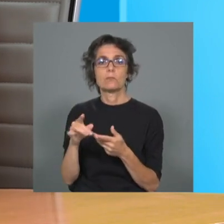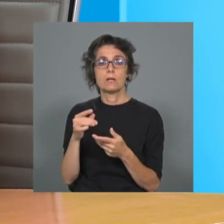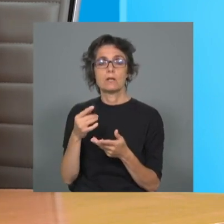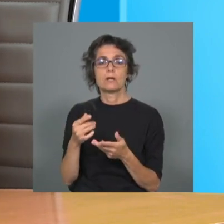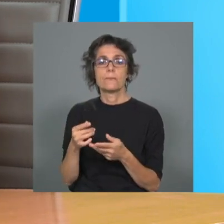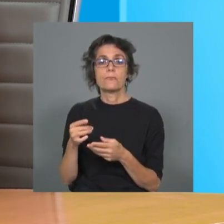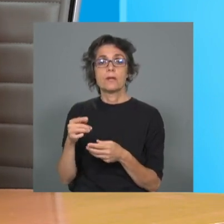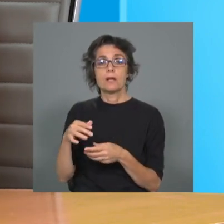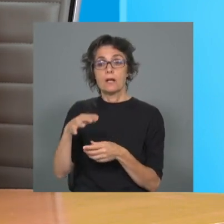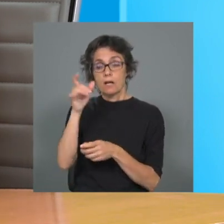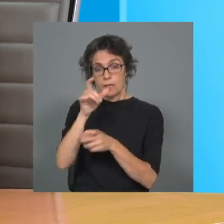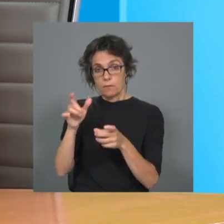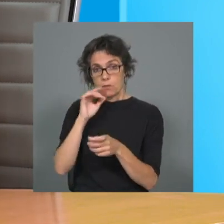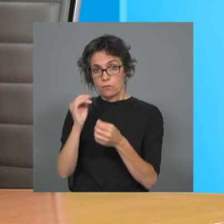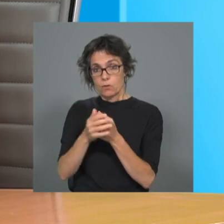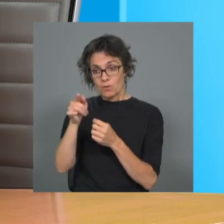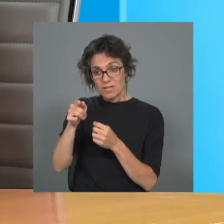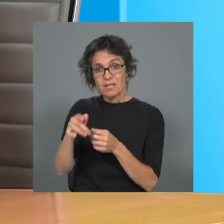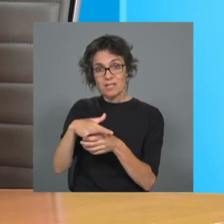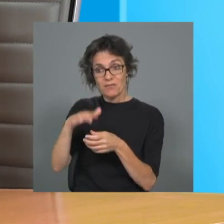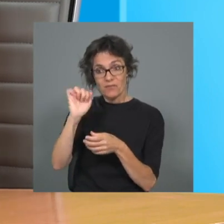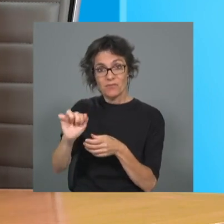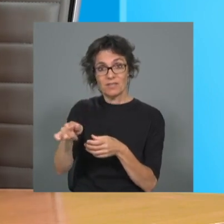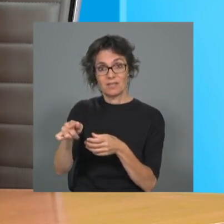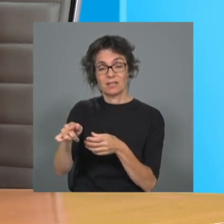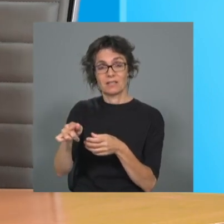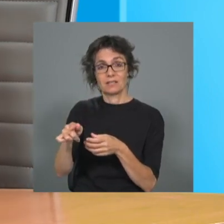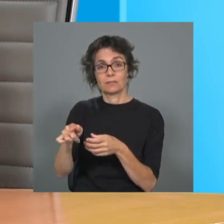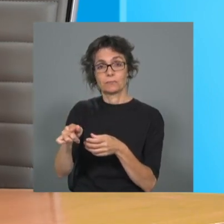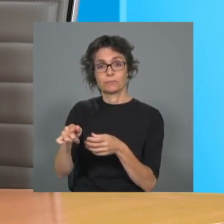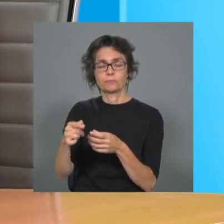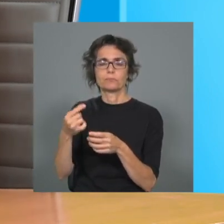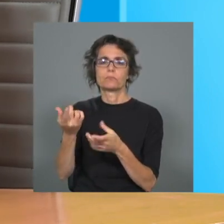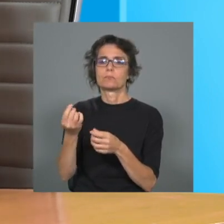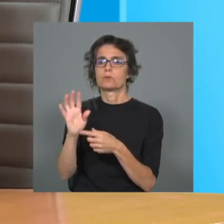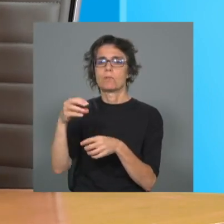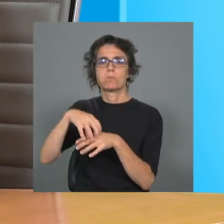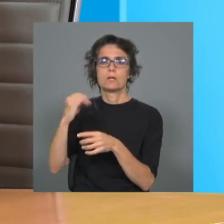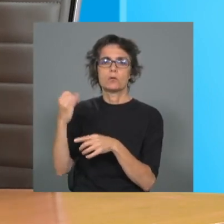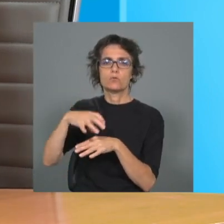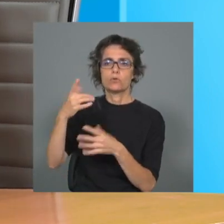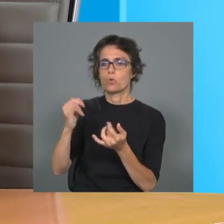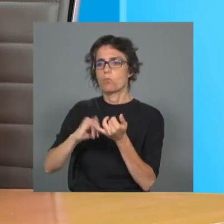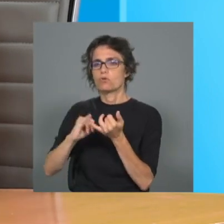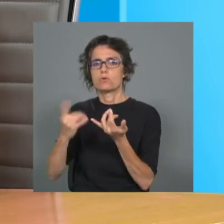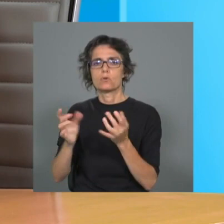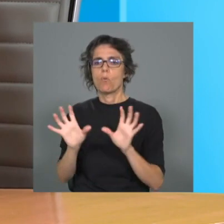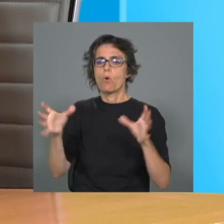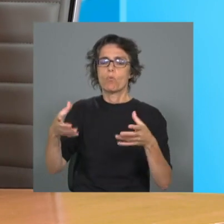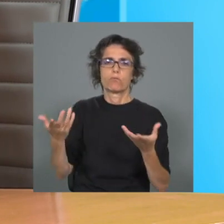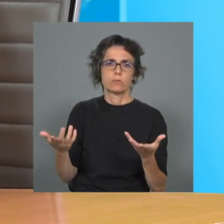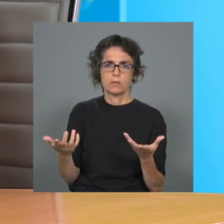realidade daquelas pessoas. E, portanto, se nessa realidade de uma instituição, de uma associação, de uma